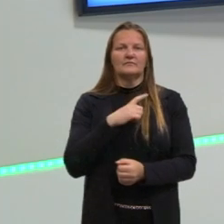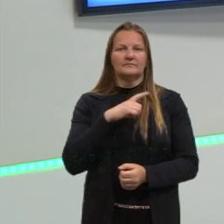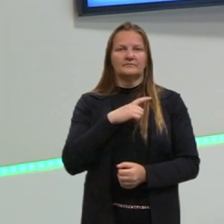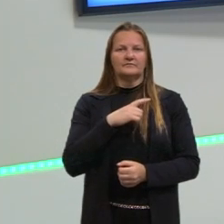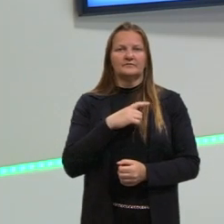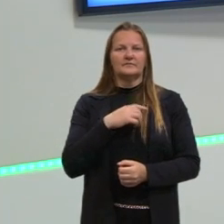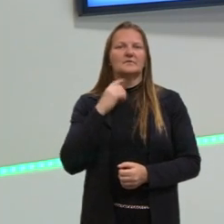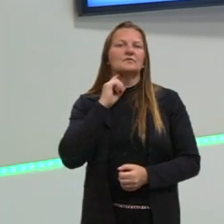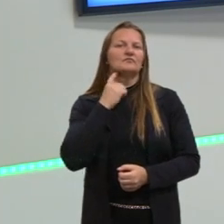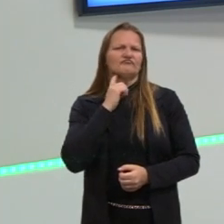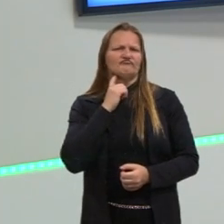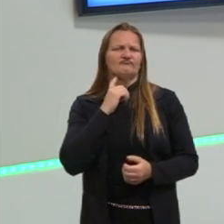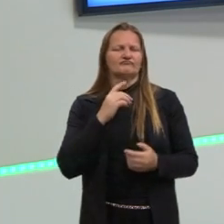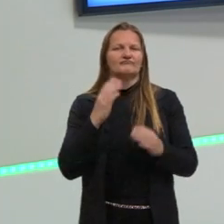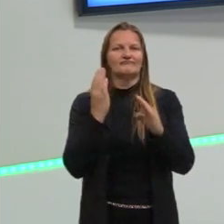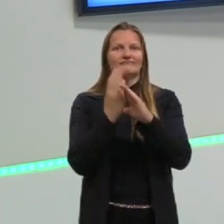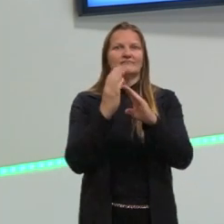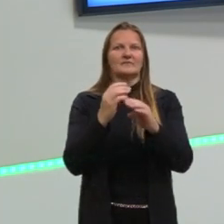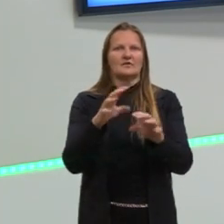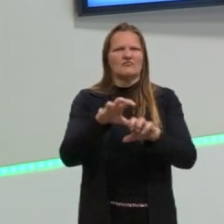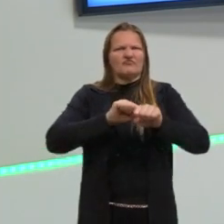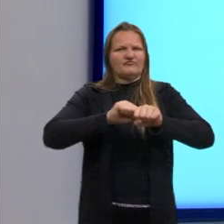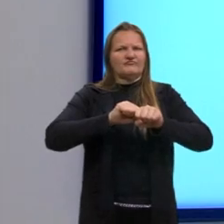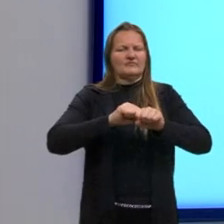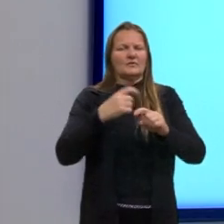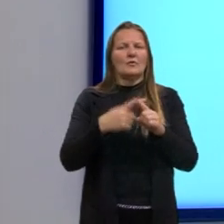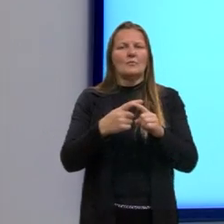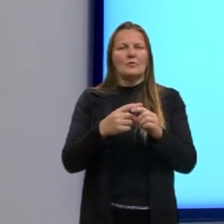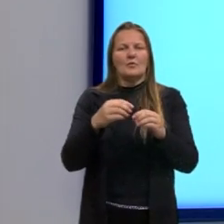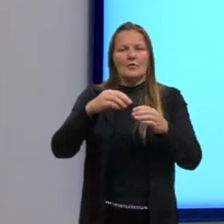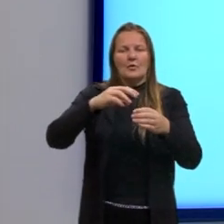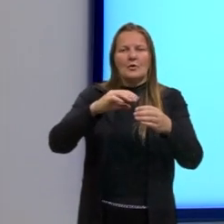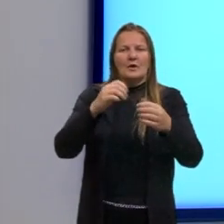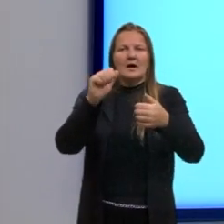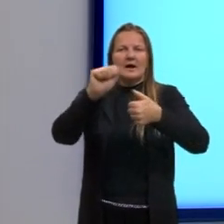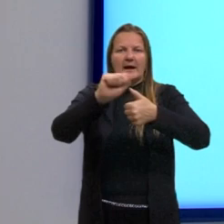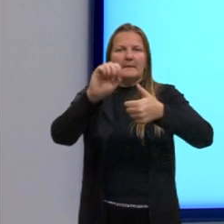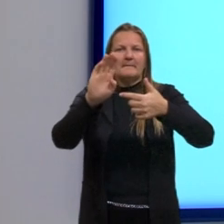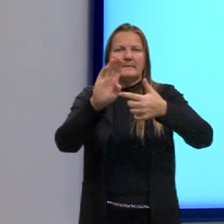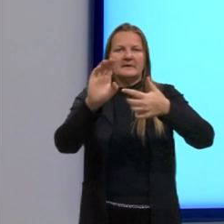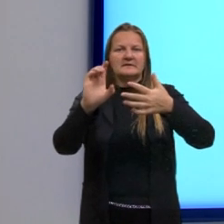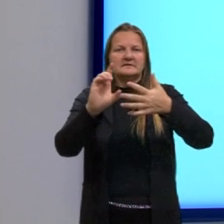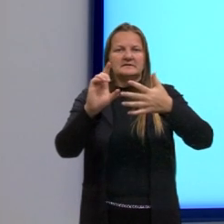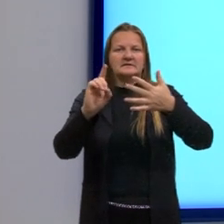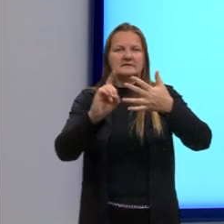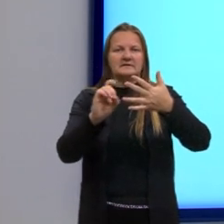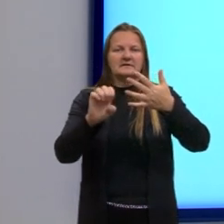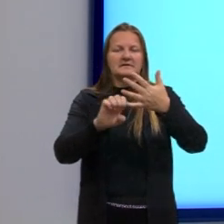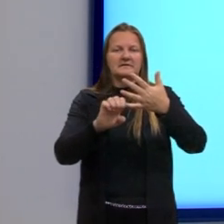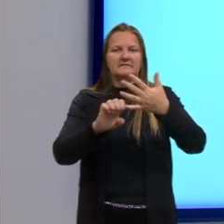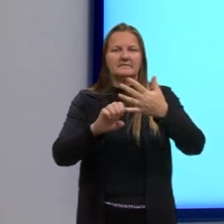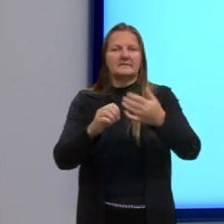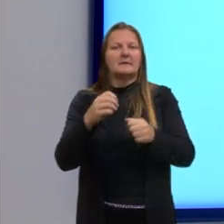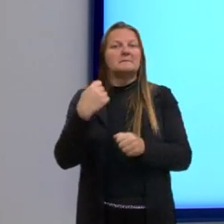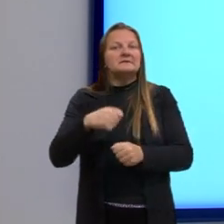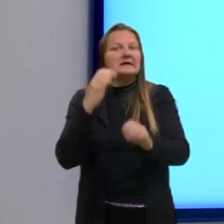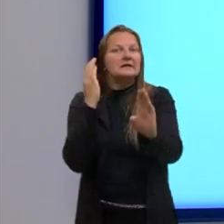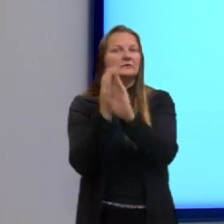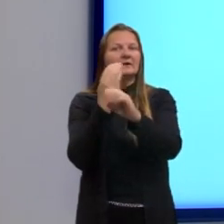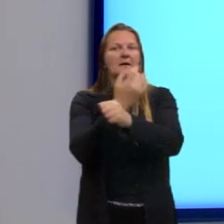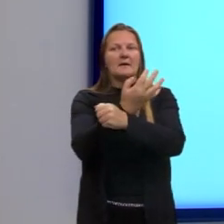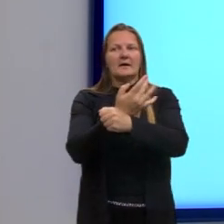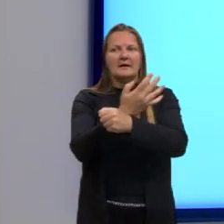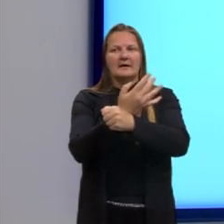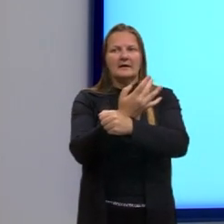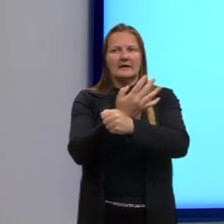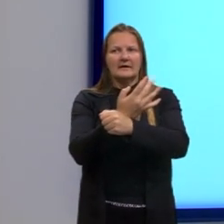um contaminante Então eu preciso identificar entre as opções novamente quem é um ácido orgânico vamos lembrar